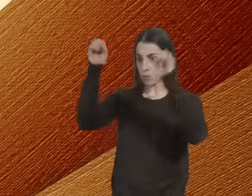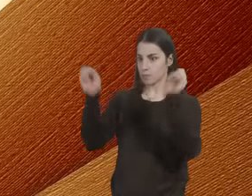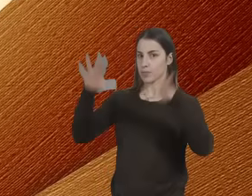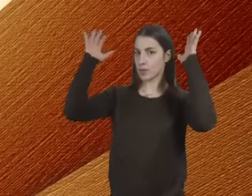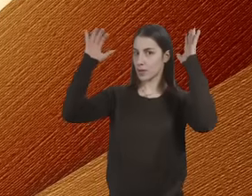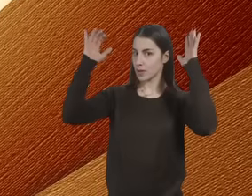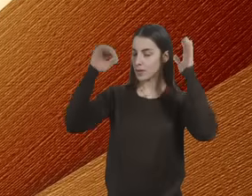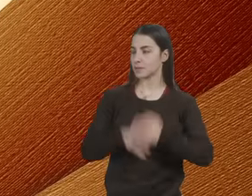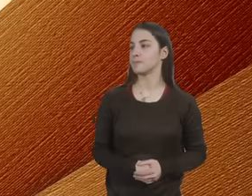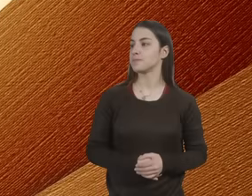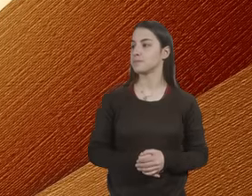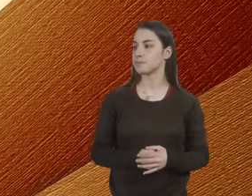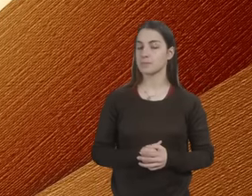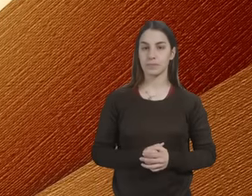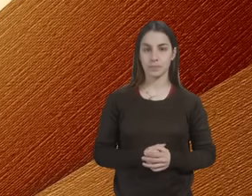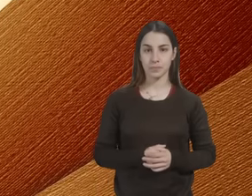Joana?